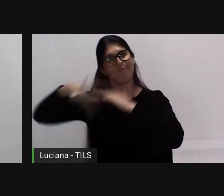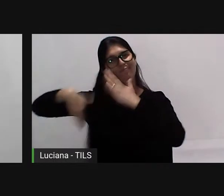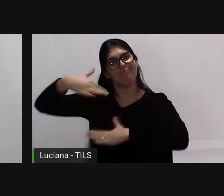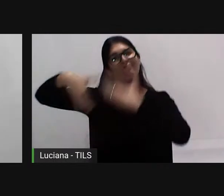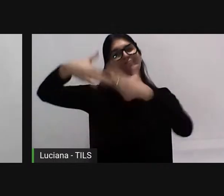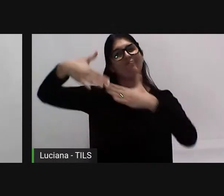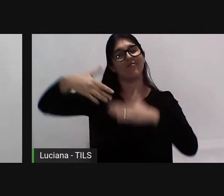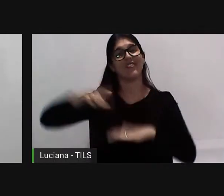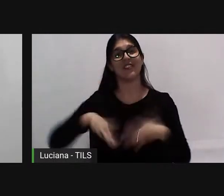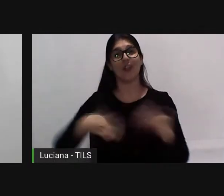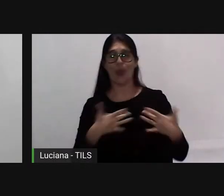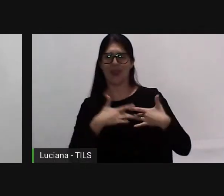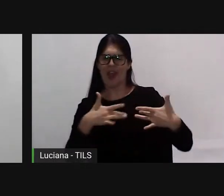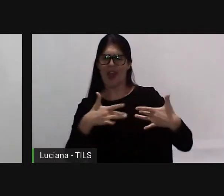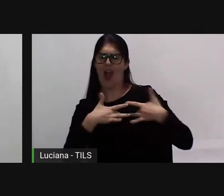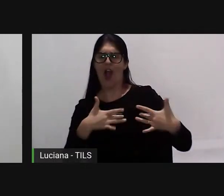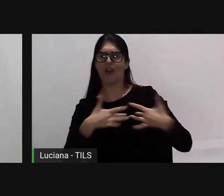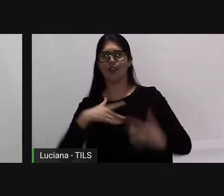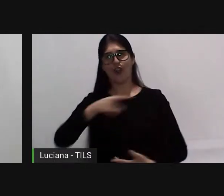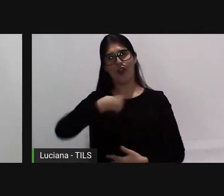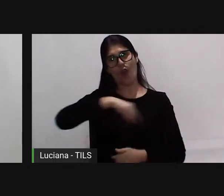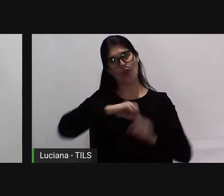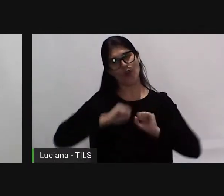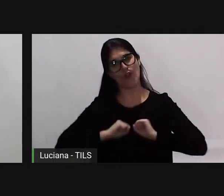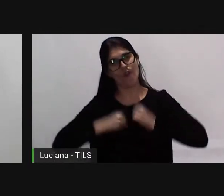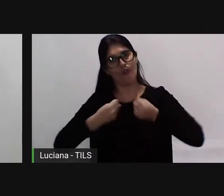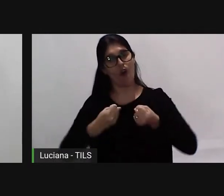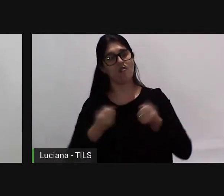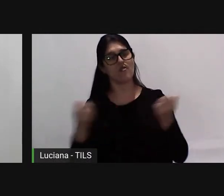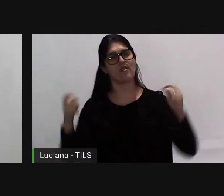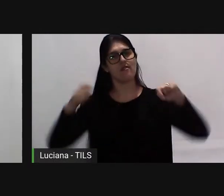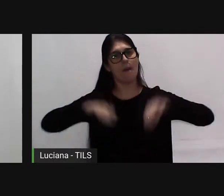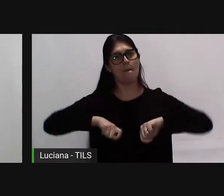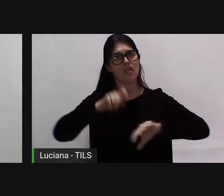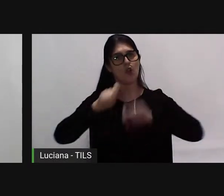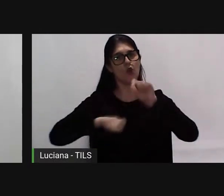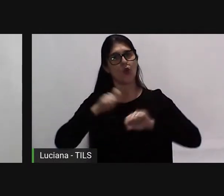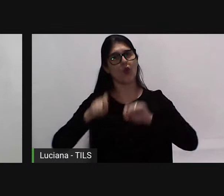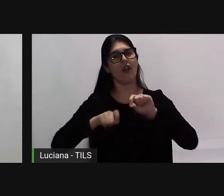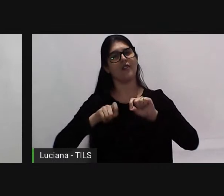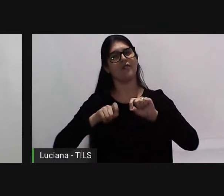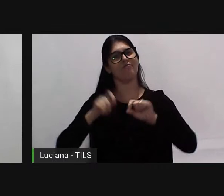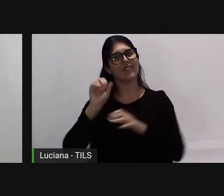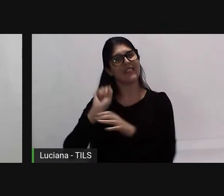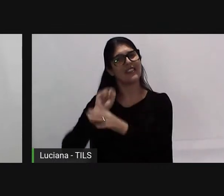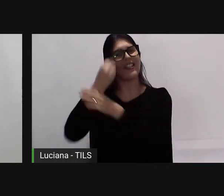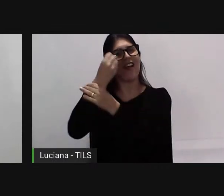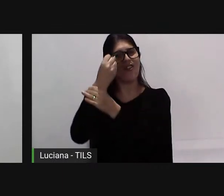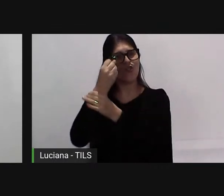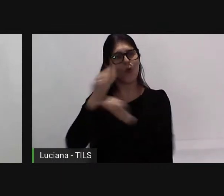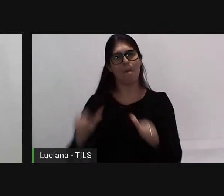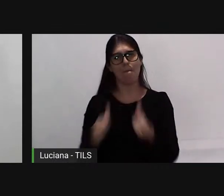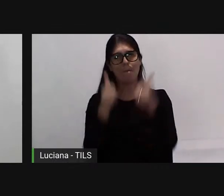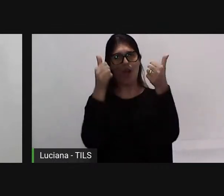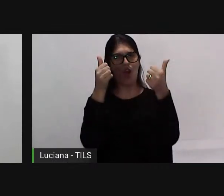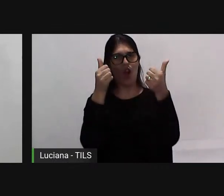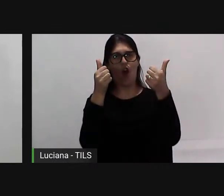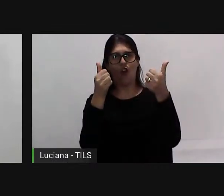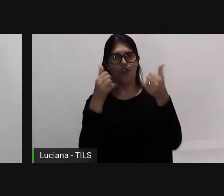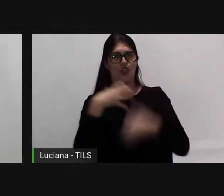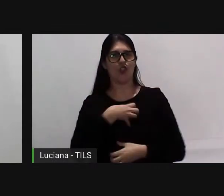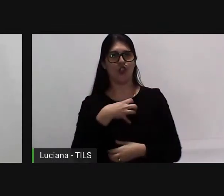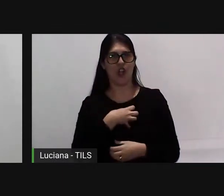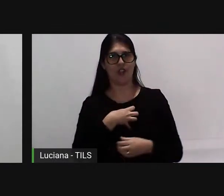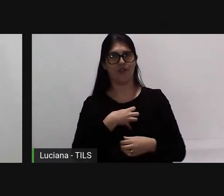os nossos esforços e capacidade para garantir as melhores condições de realizar nosso projeto acadêmico e de